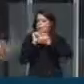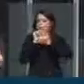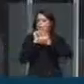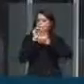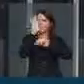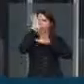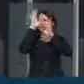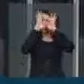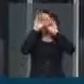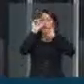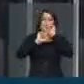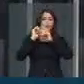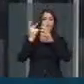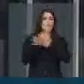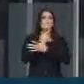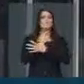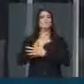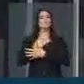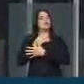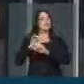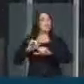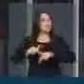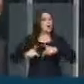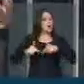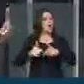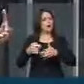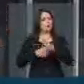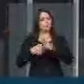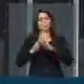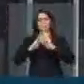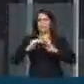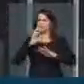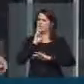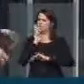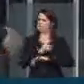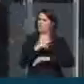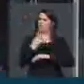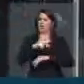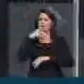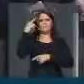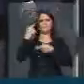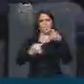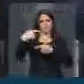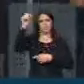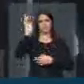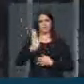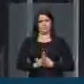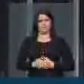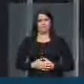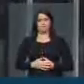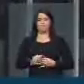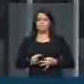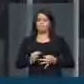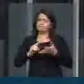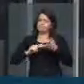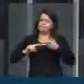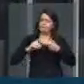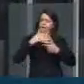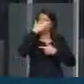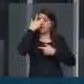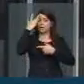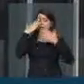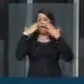suas utopias, suas causas e pedem respostas da política brasileira. Todos esses autores e